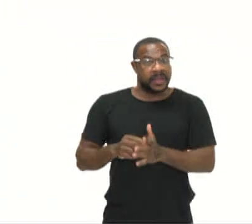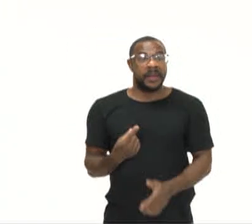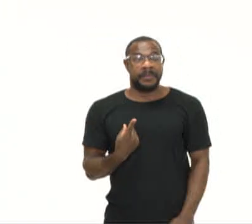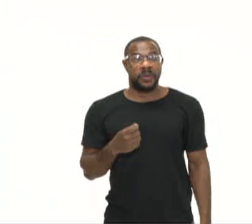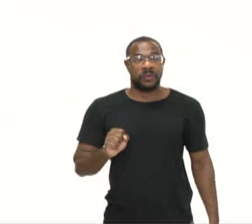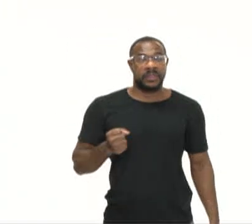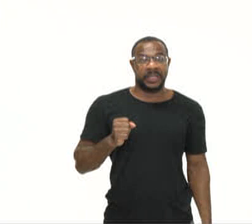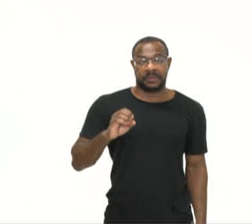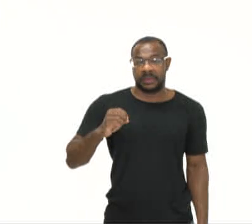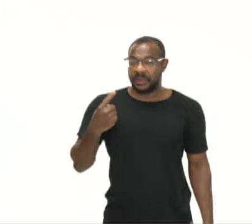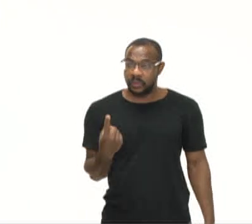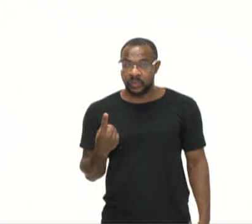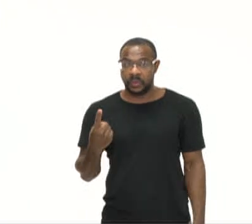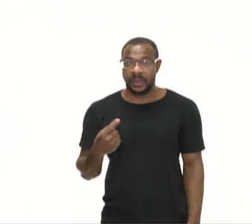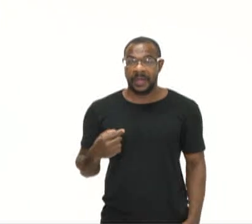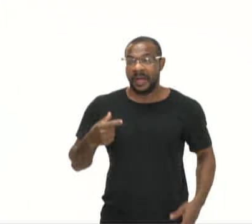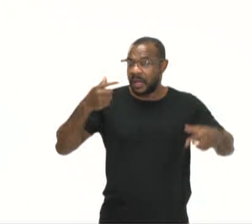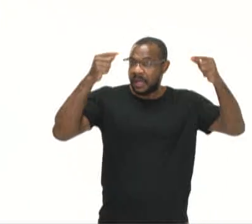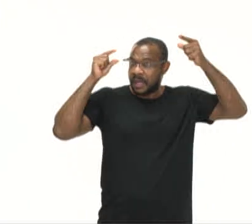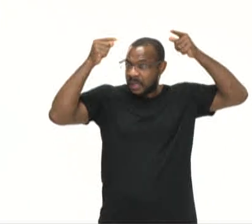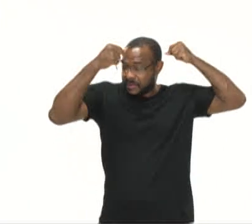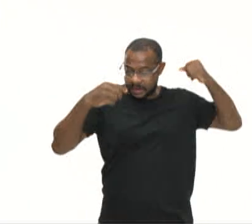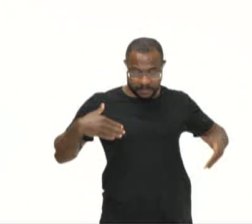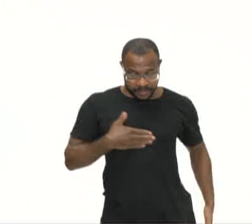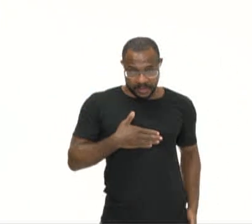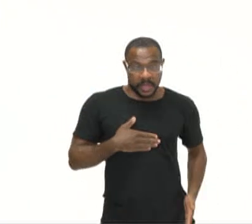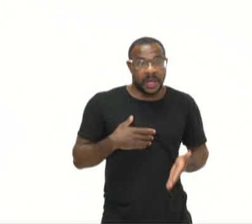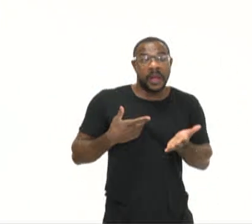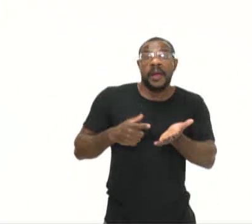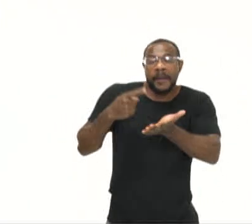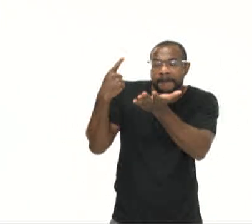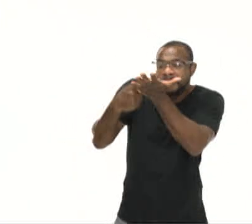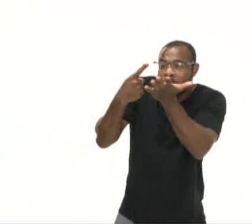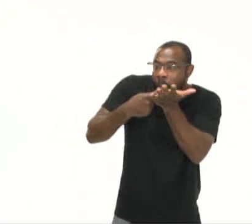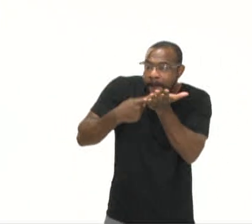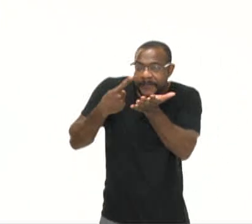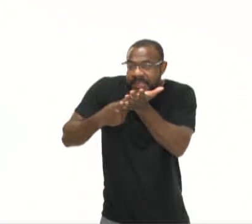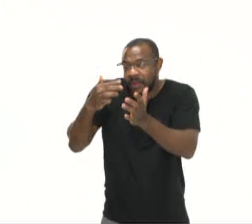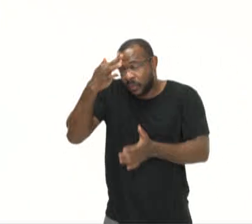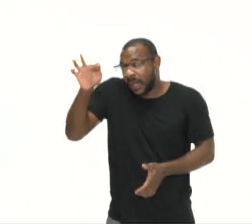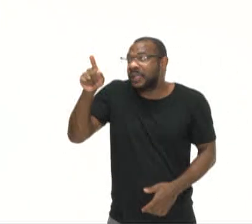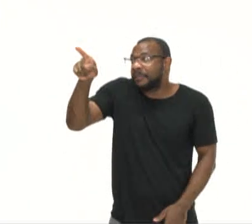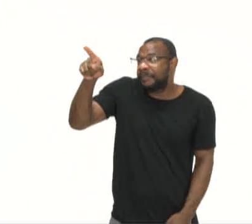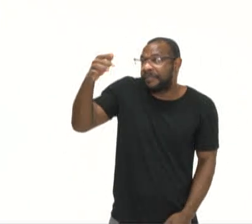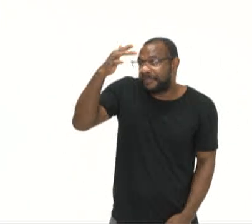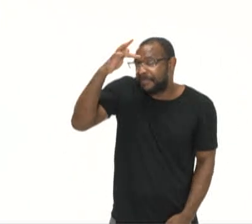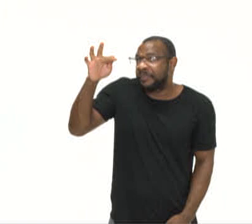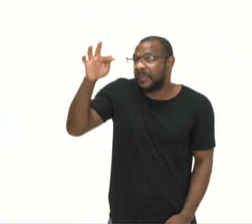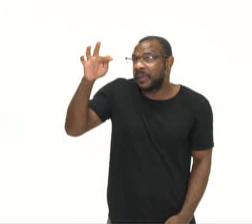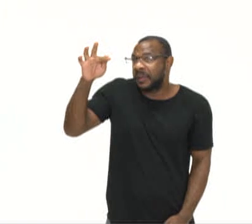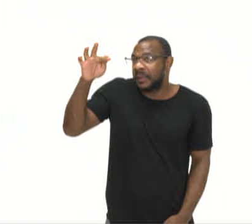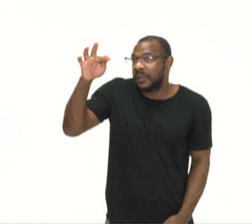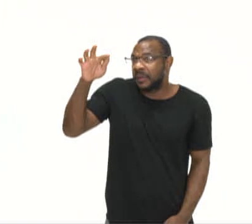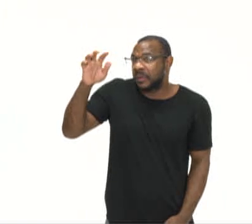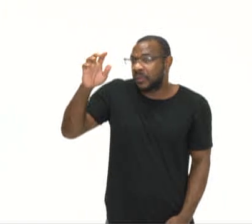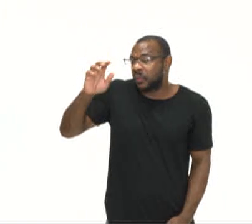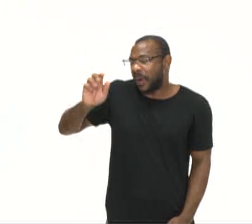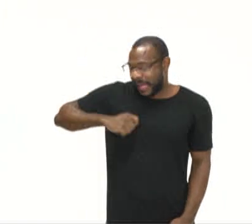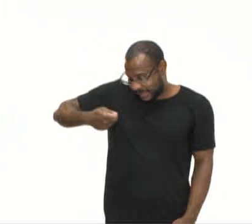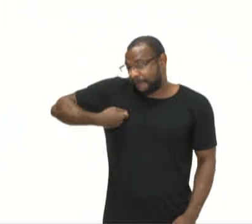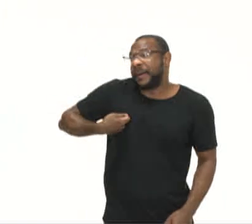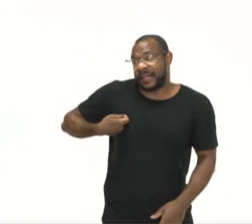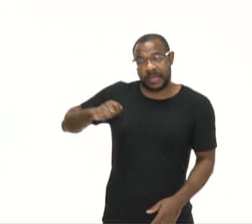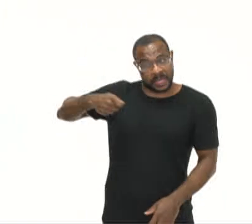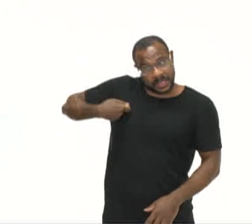1801, Napoleão ele assina um tratado com a Espanha, garantindo apoio caso